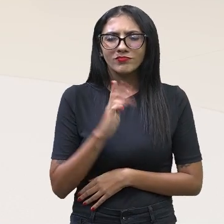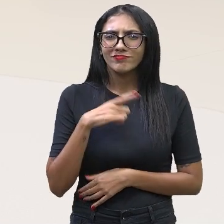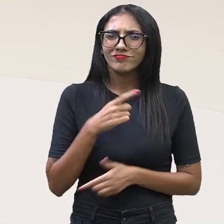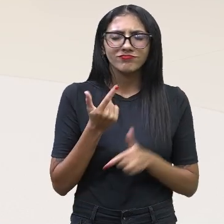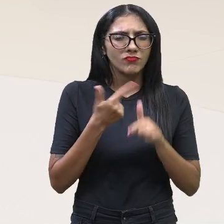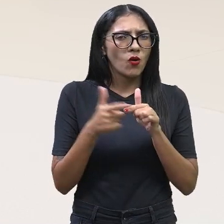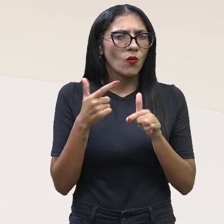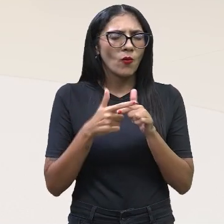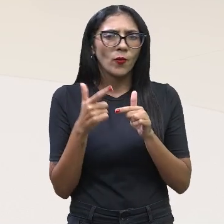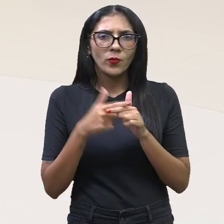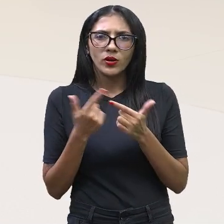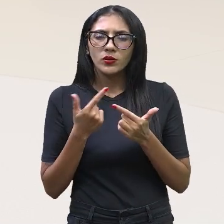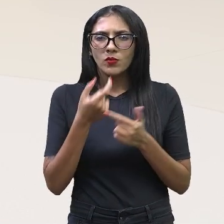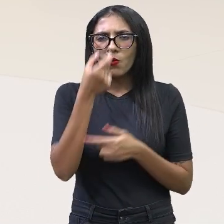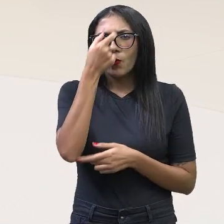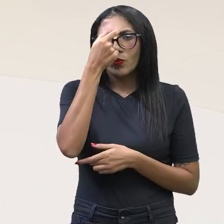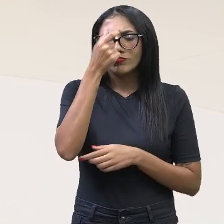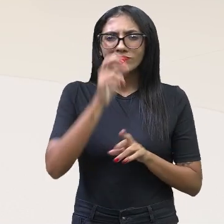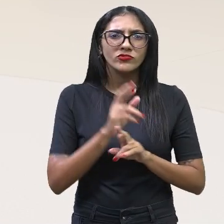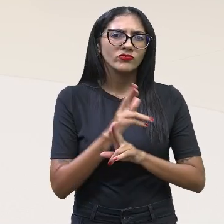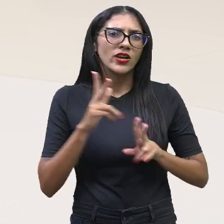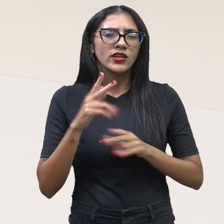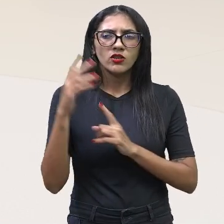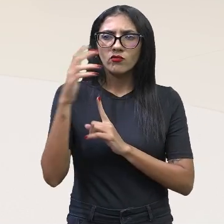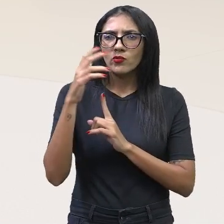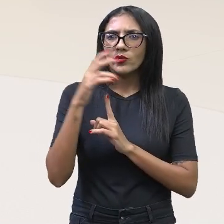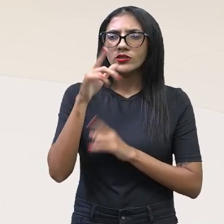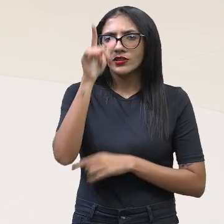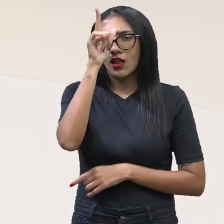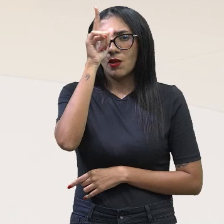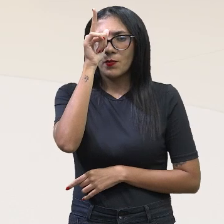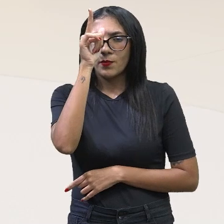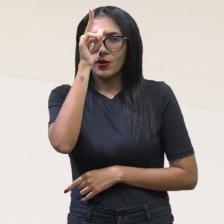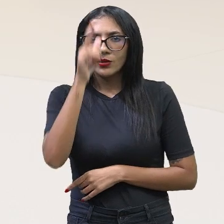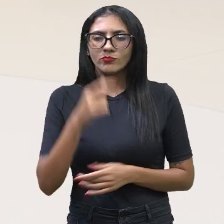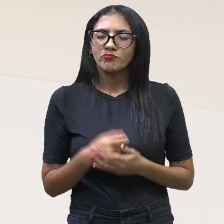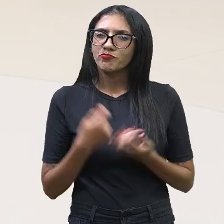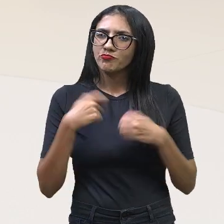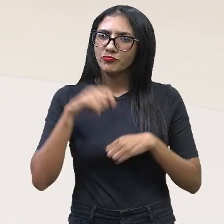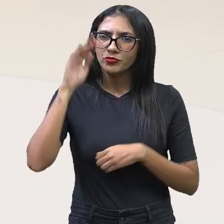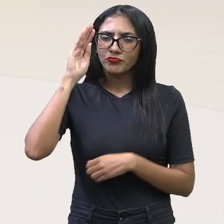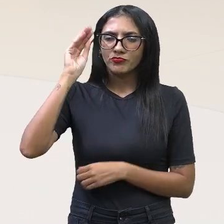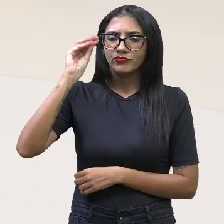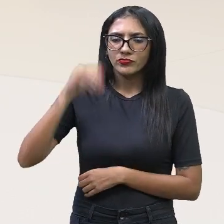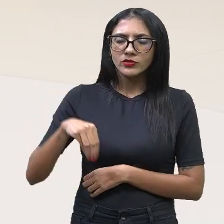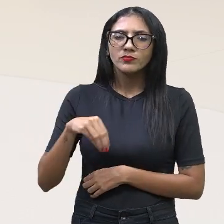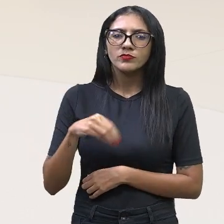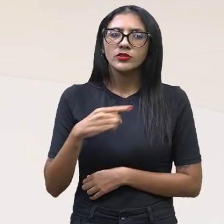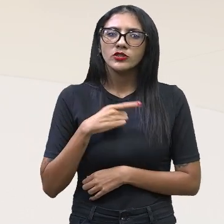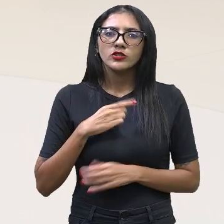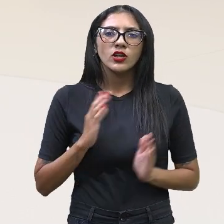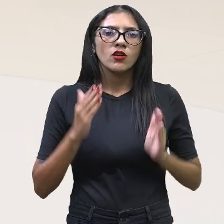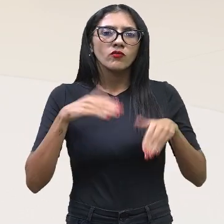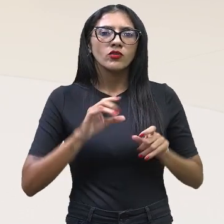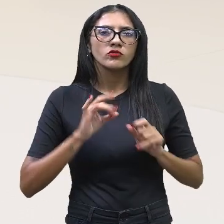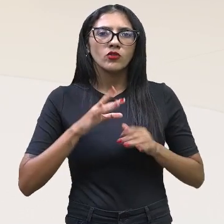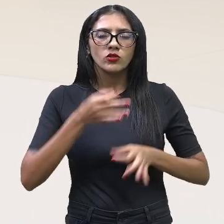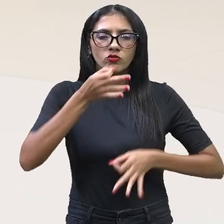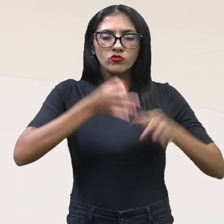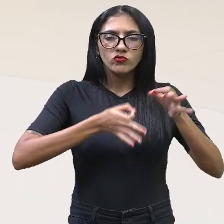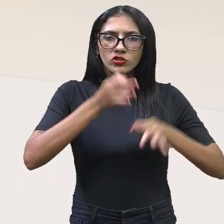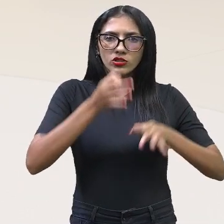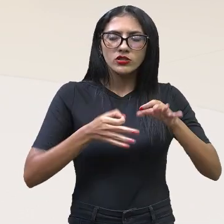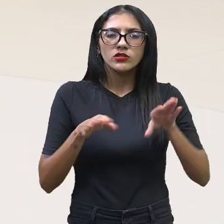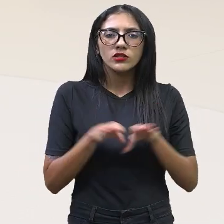pensamento, né? Que vem lá da Alemanha, por exemplo. Devemos desfazer e trabalhar em prol da justiça e